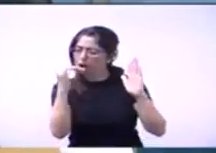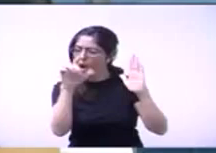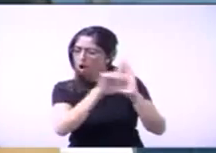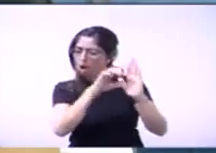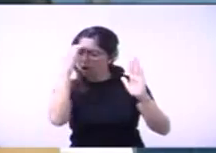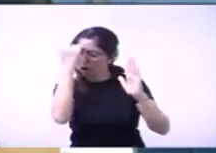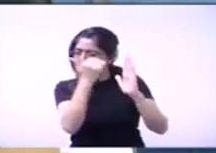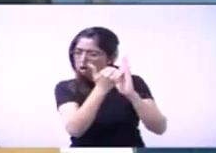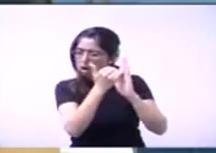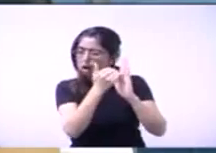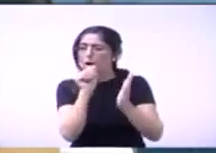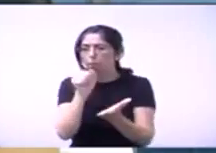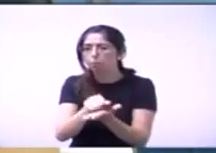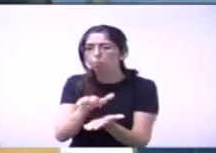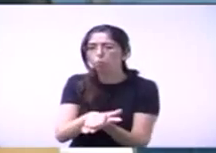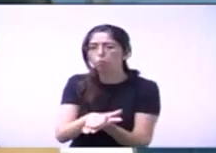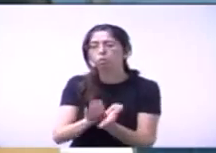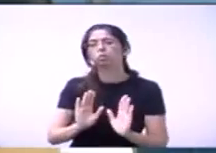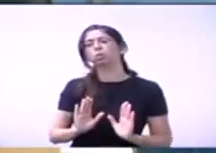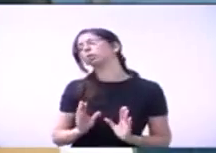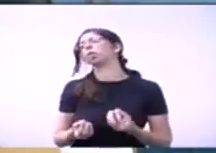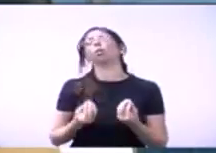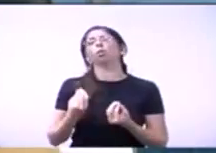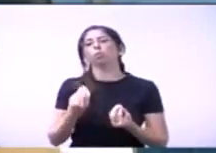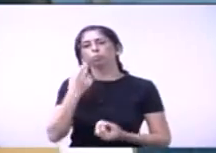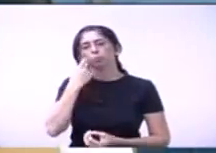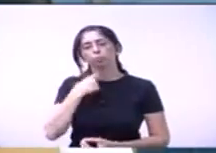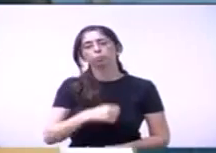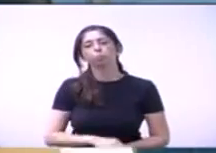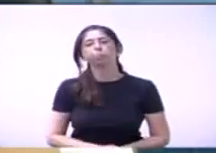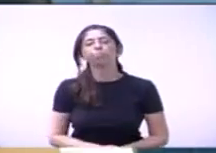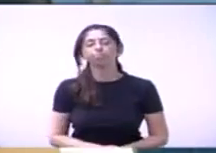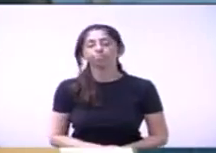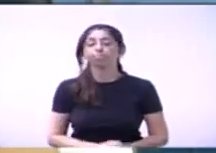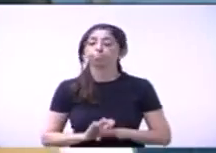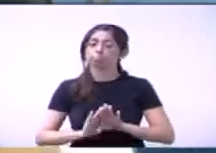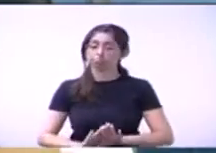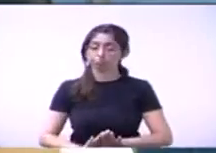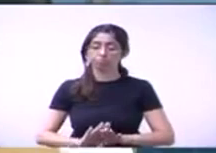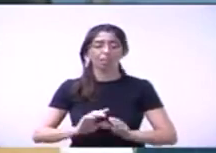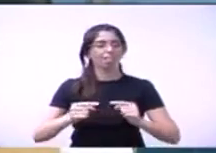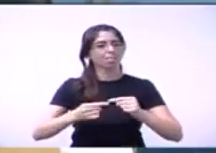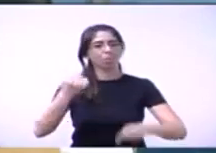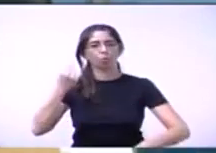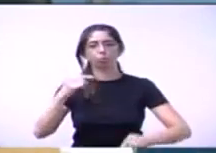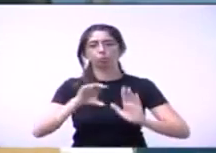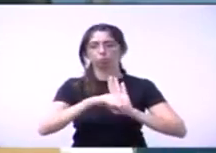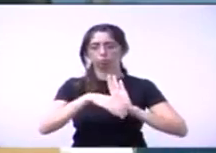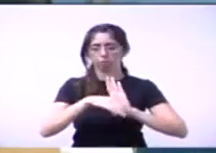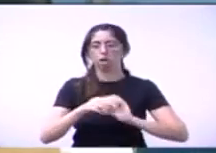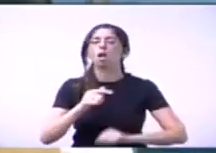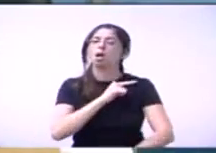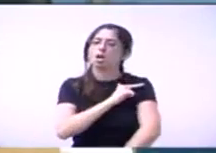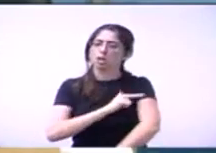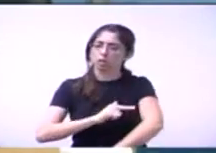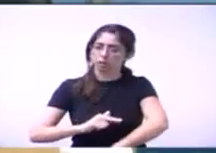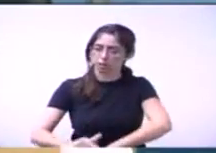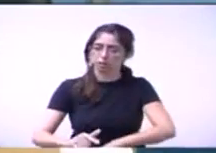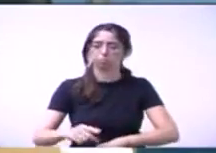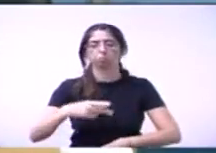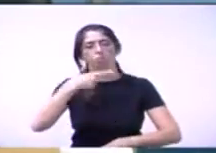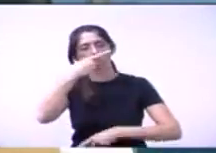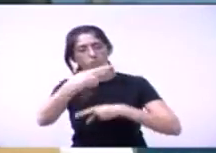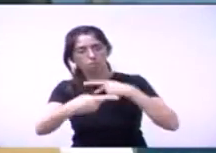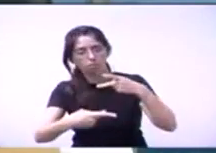isso? Isso é inconstitucional. Eu respeito as vaias, eu respeito as falas,